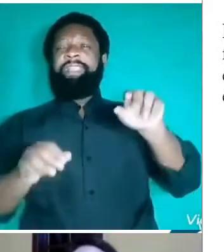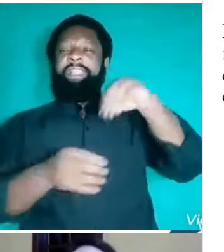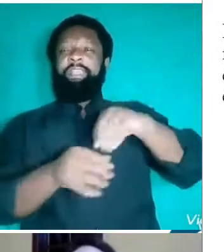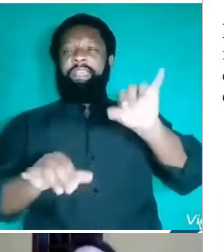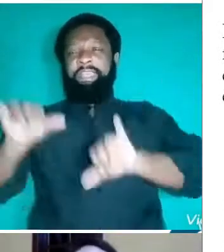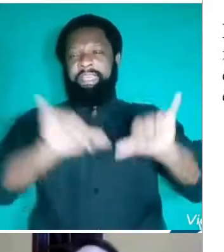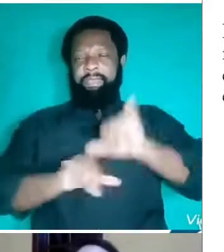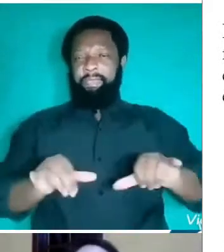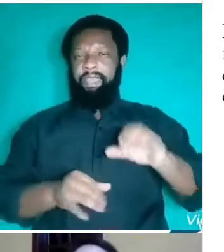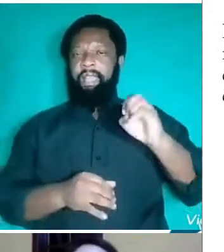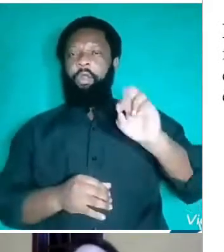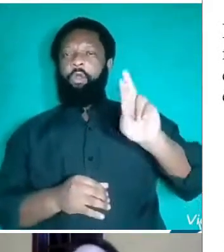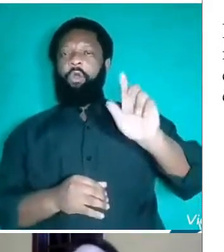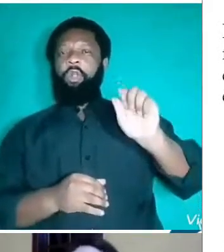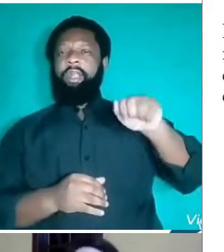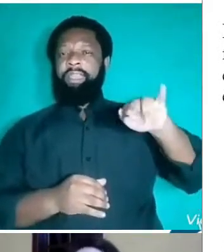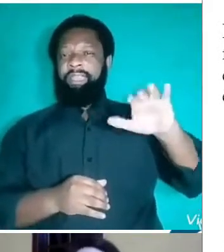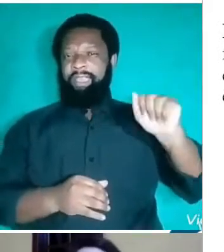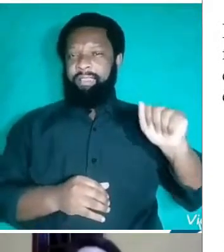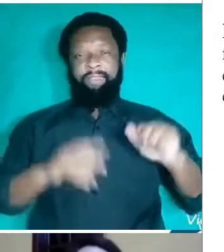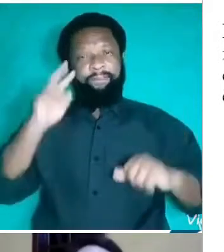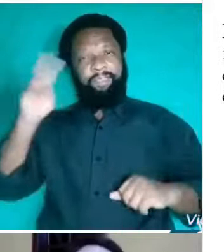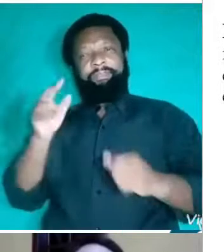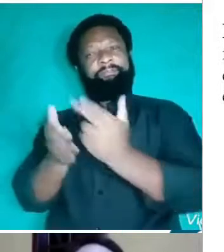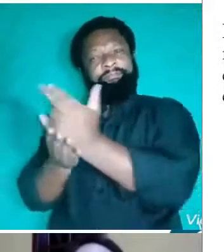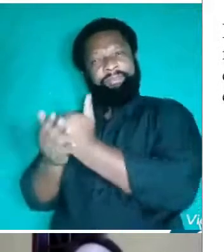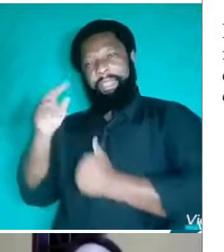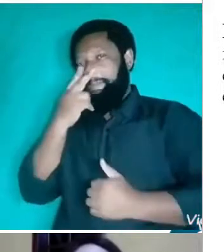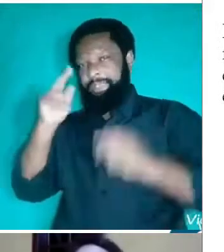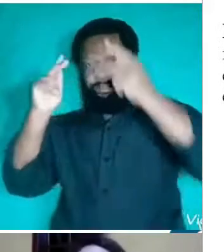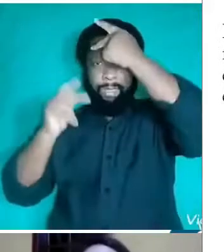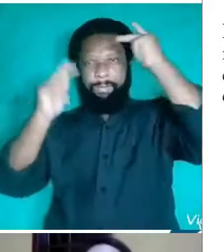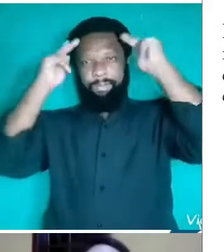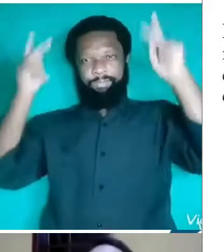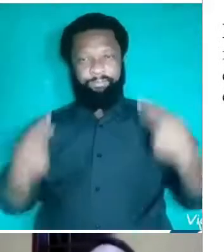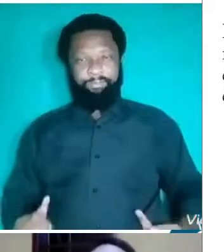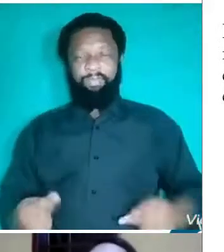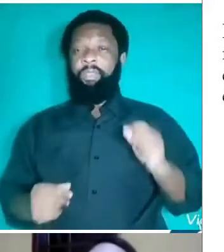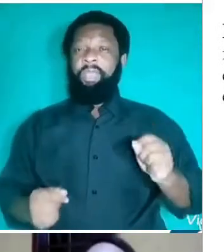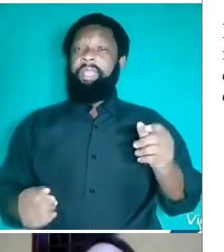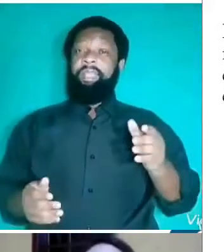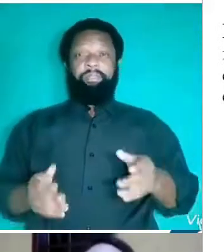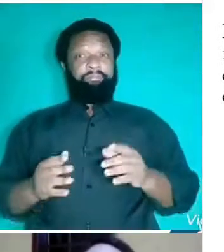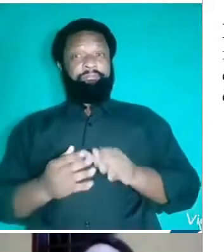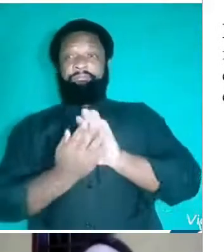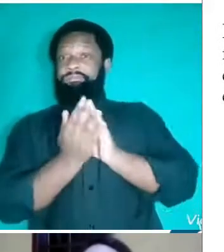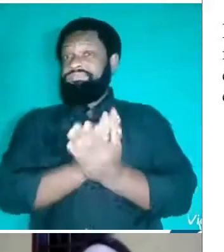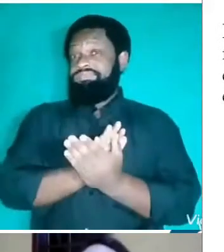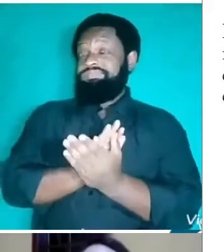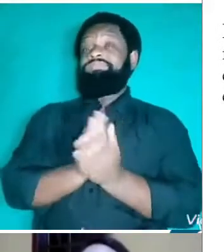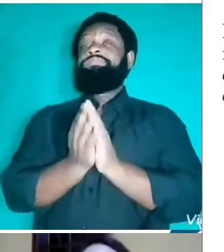do nanokid existe carbono quaternário? Então, galera, vamos relembrar o que